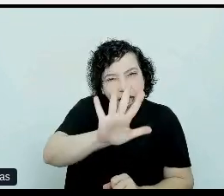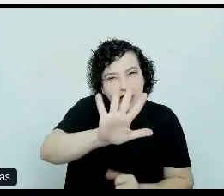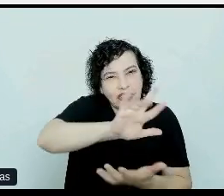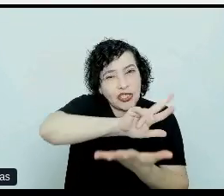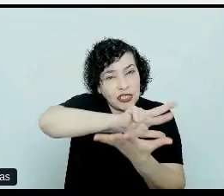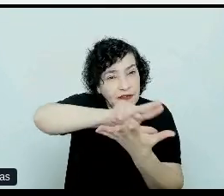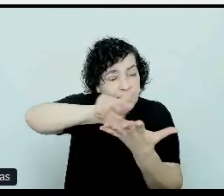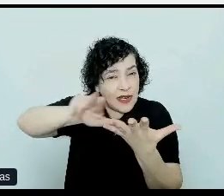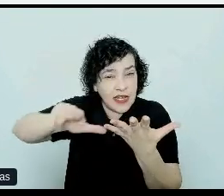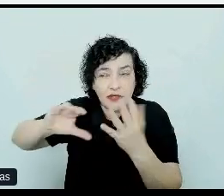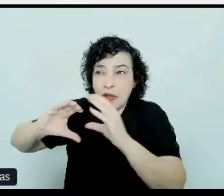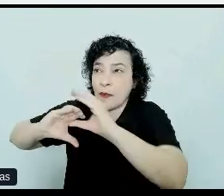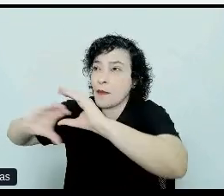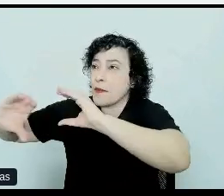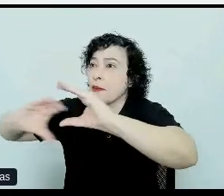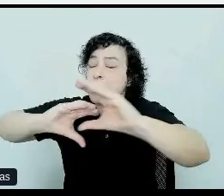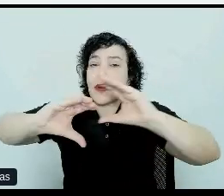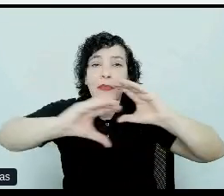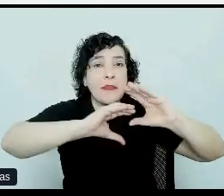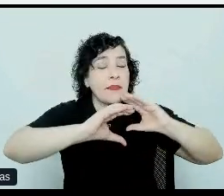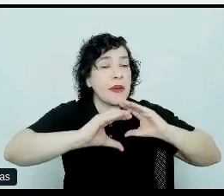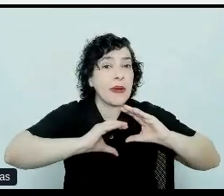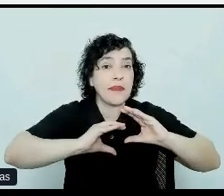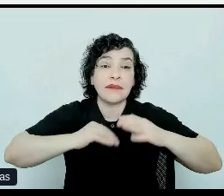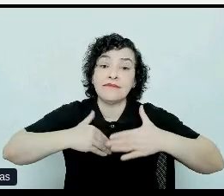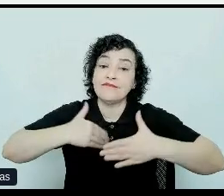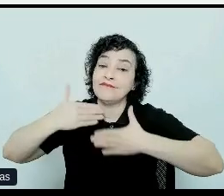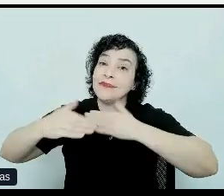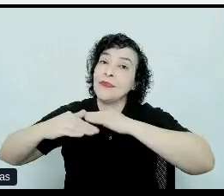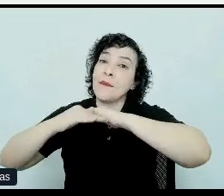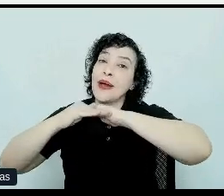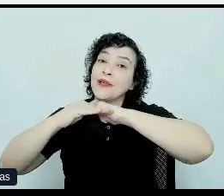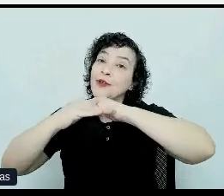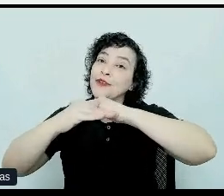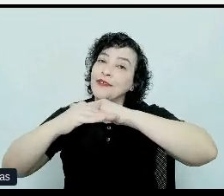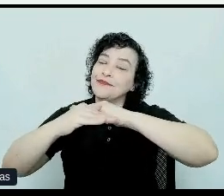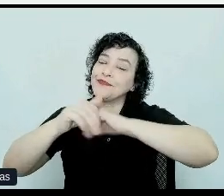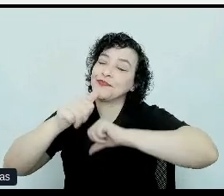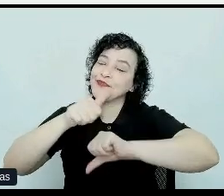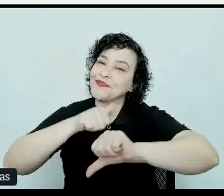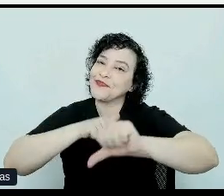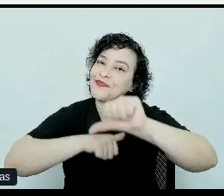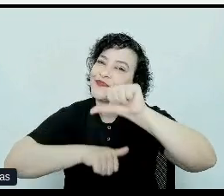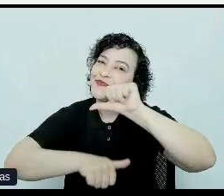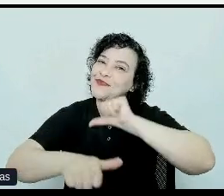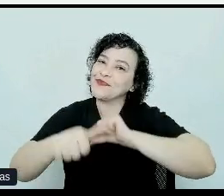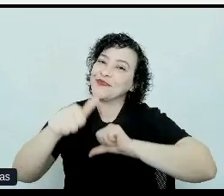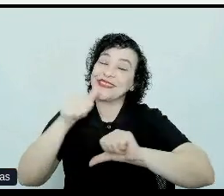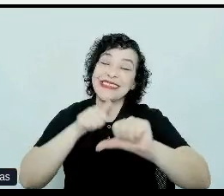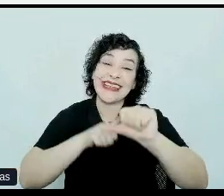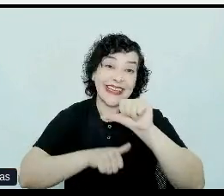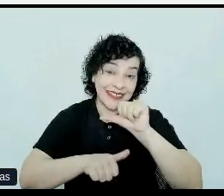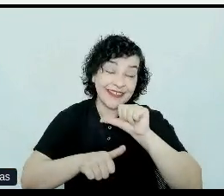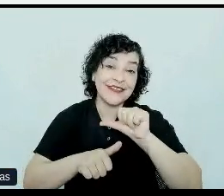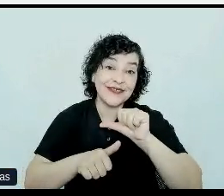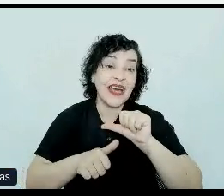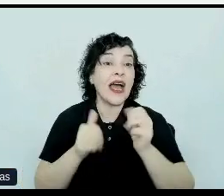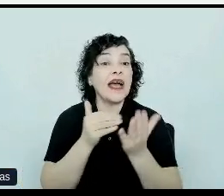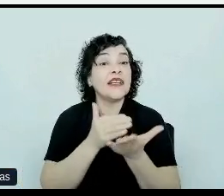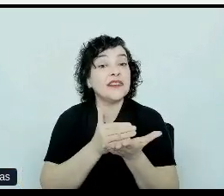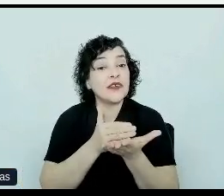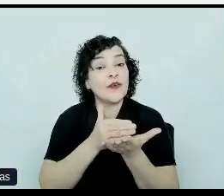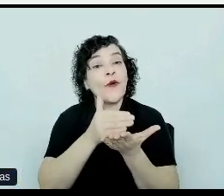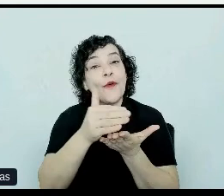comunicar melhor com o usuário, esses padrões foram se quebrando um pouco, né? E aí a gente começa a entrar em uma